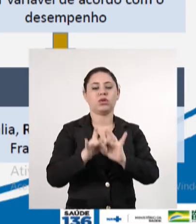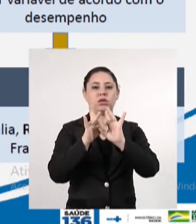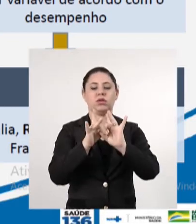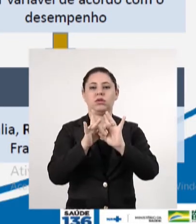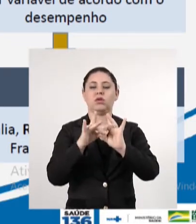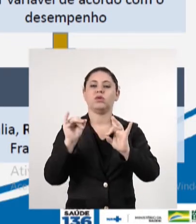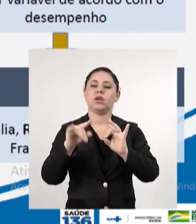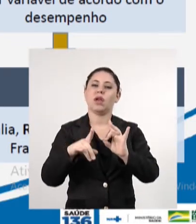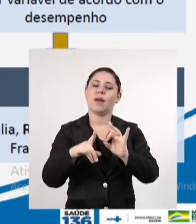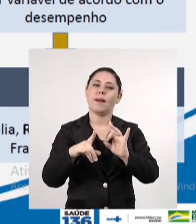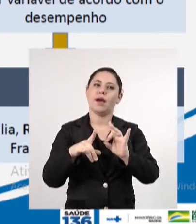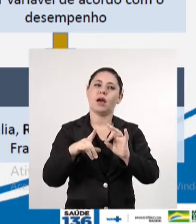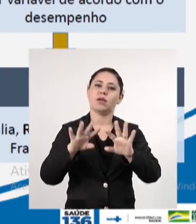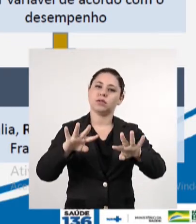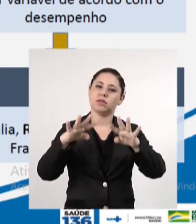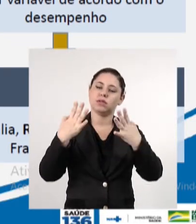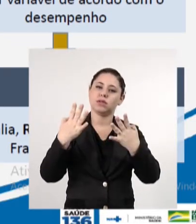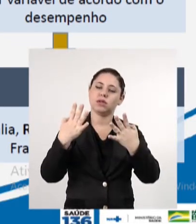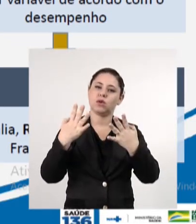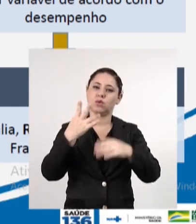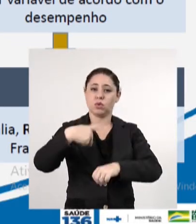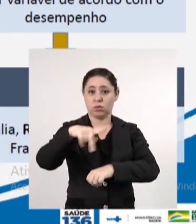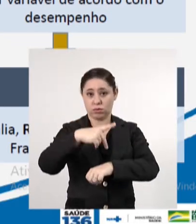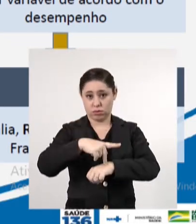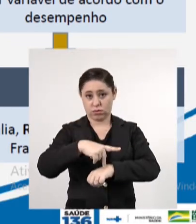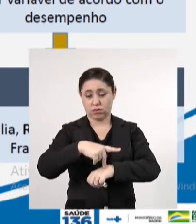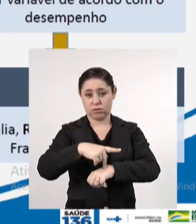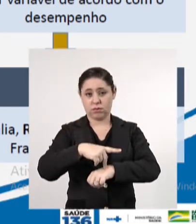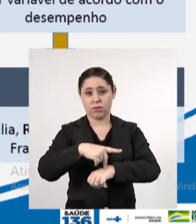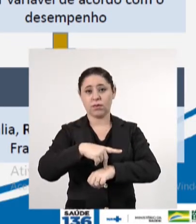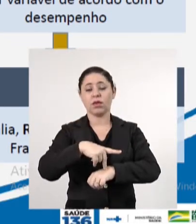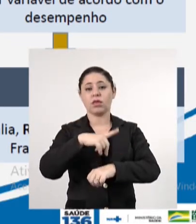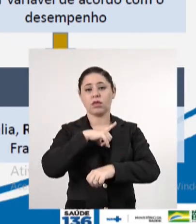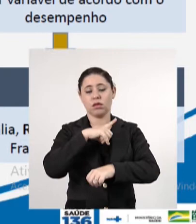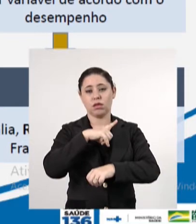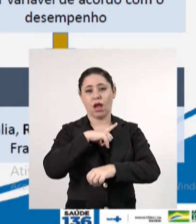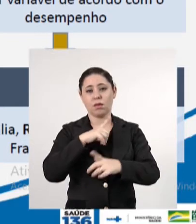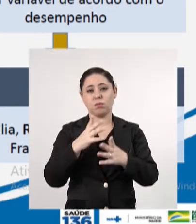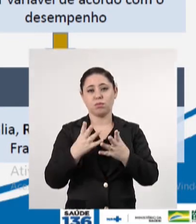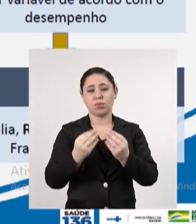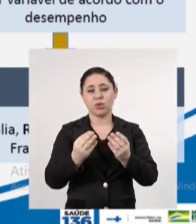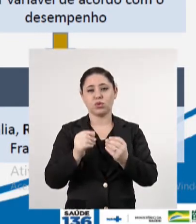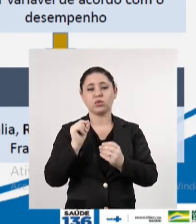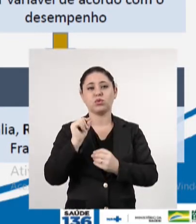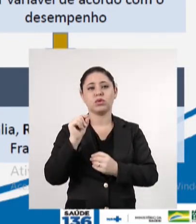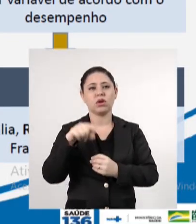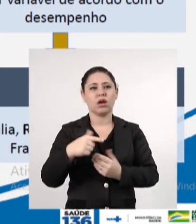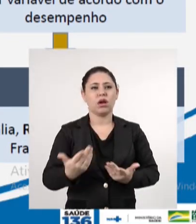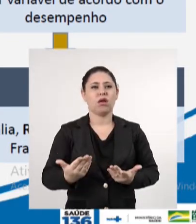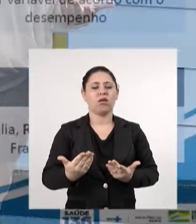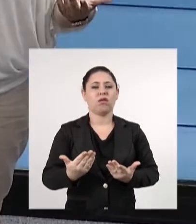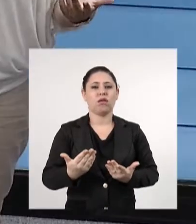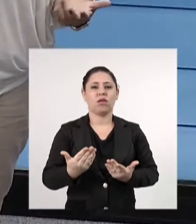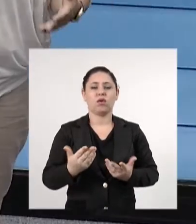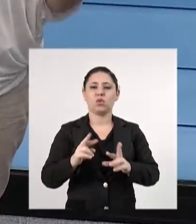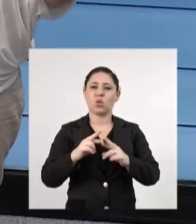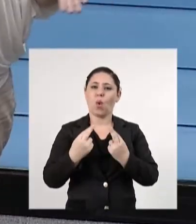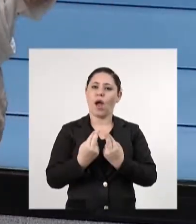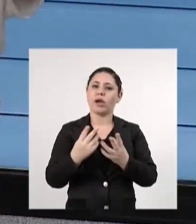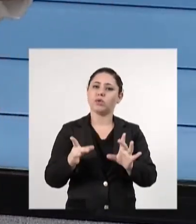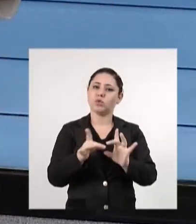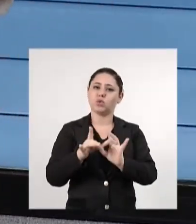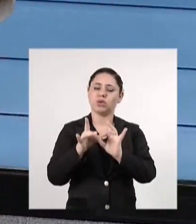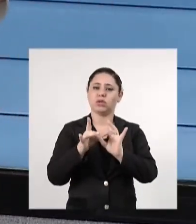atenção primária do país, do nosso país, ela tem bastante do que é do Reino Unido.